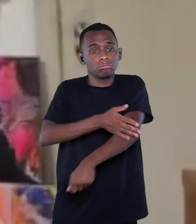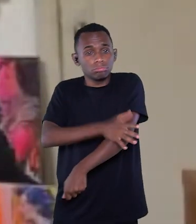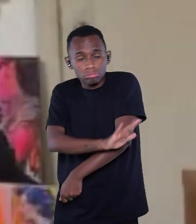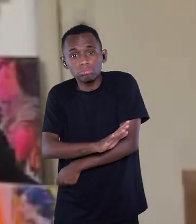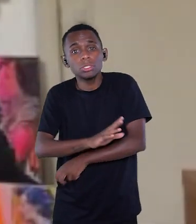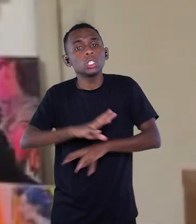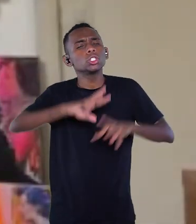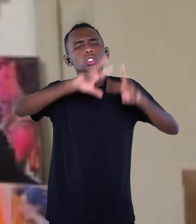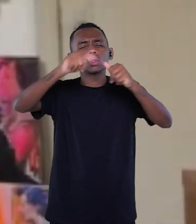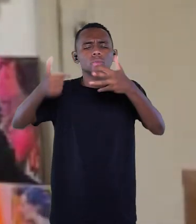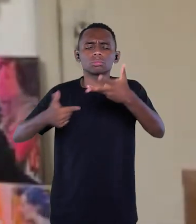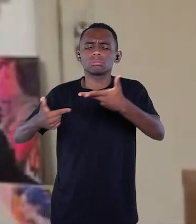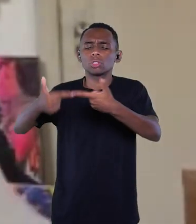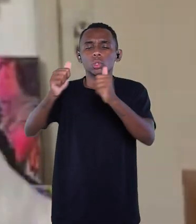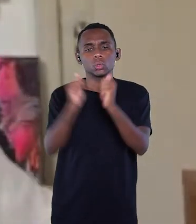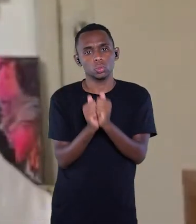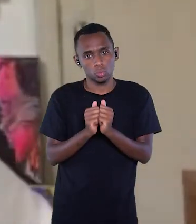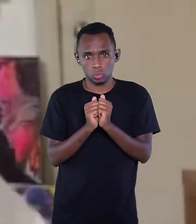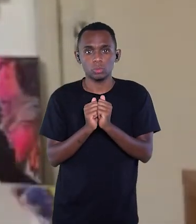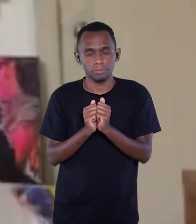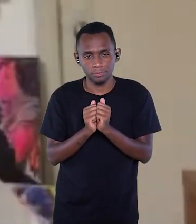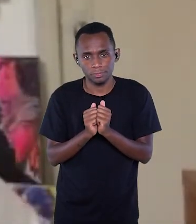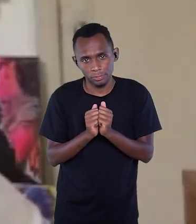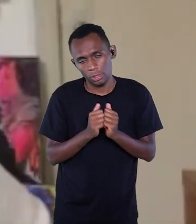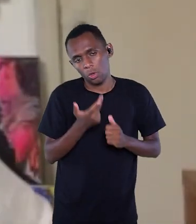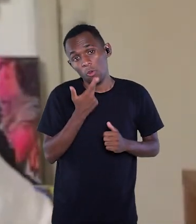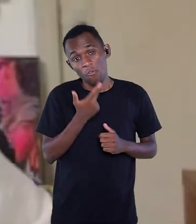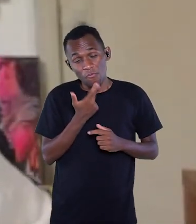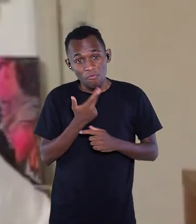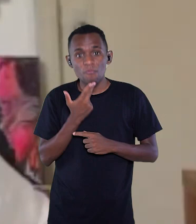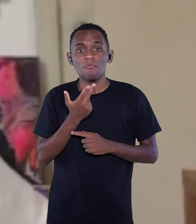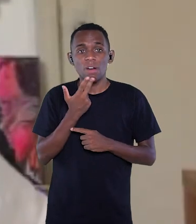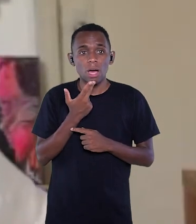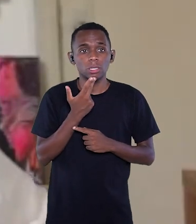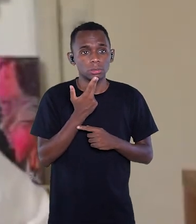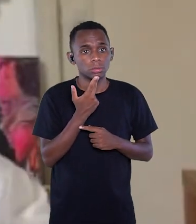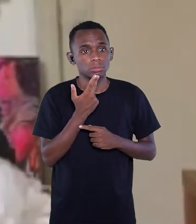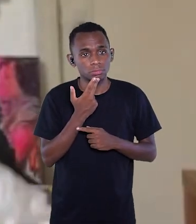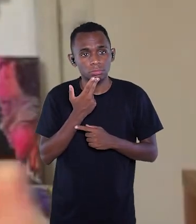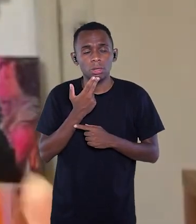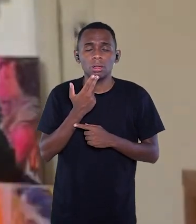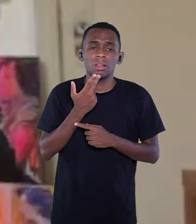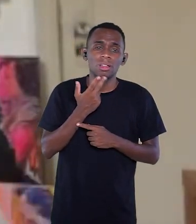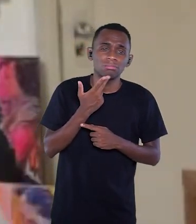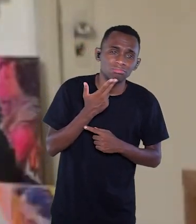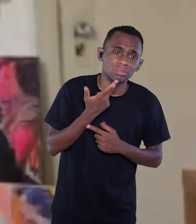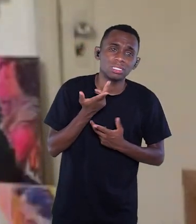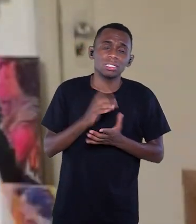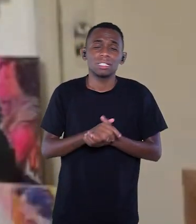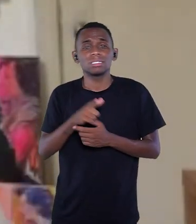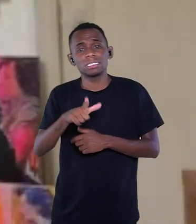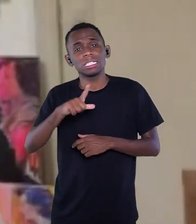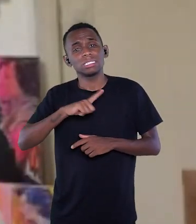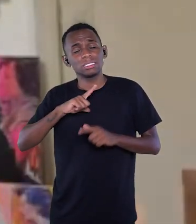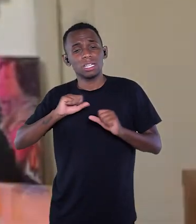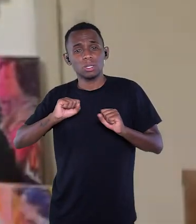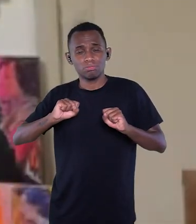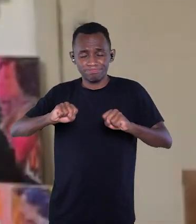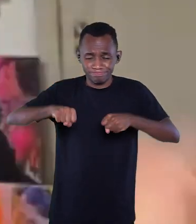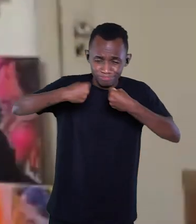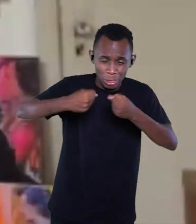eu acho que está relacionado, né? Uma das coisas que eu falo muito, assim, quando falo, não, é porque você tem uma